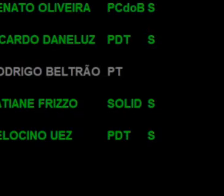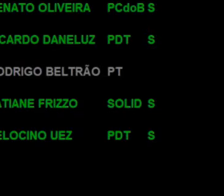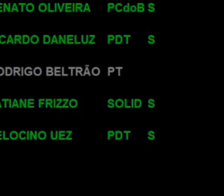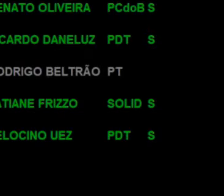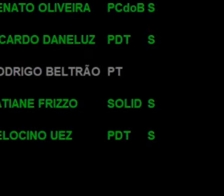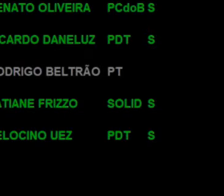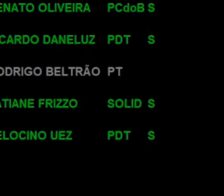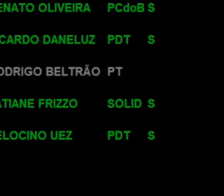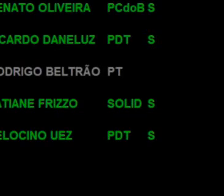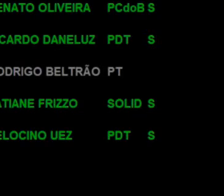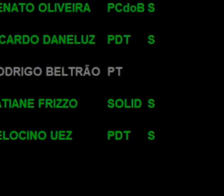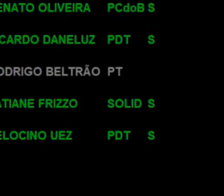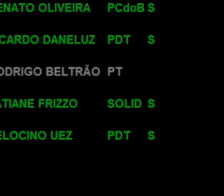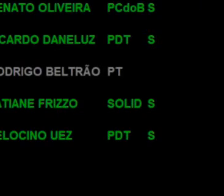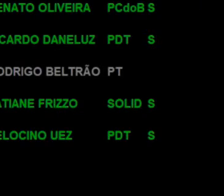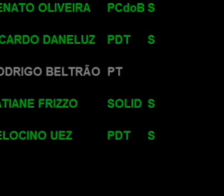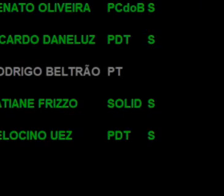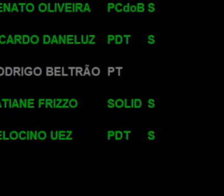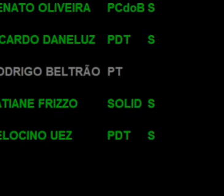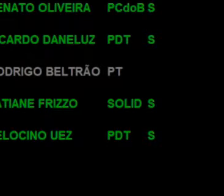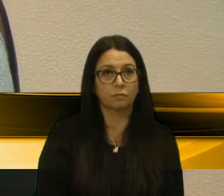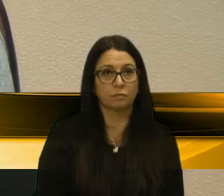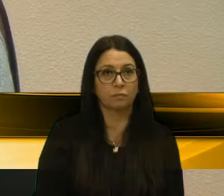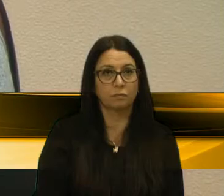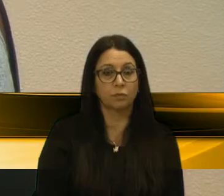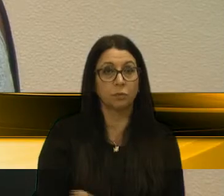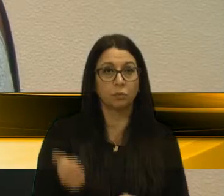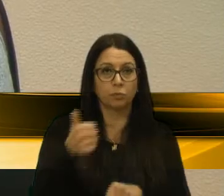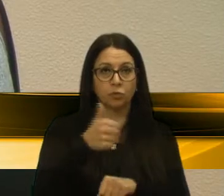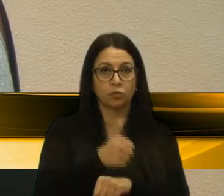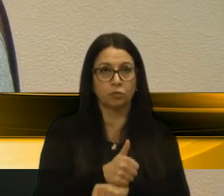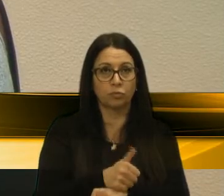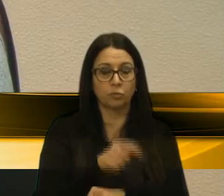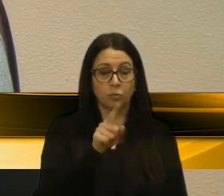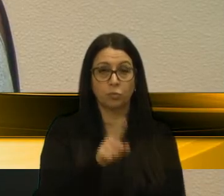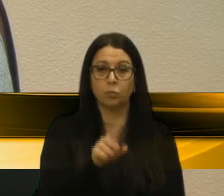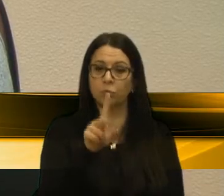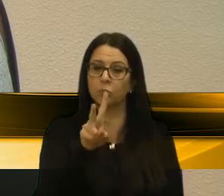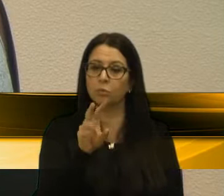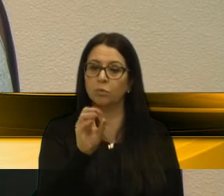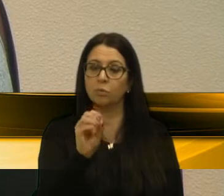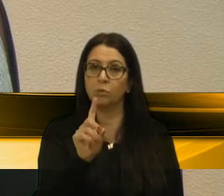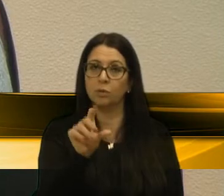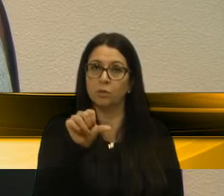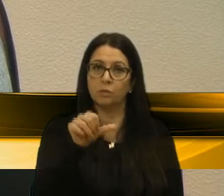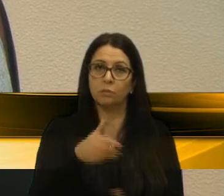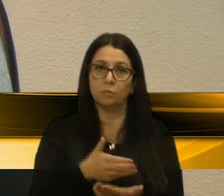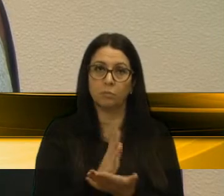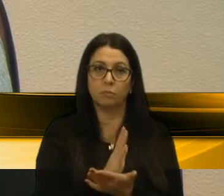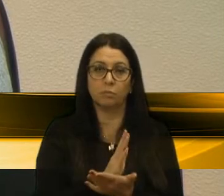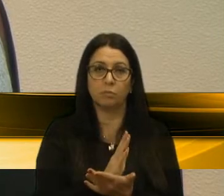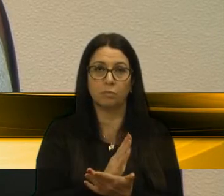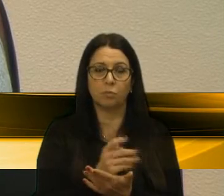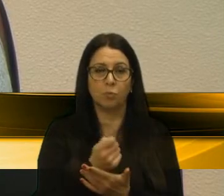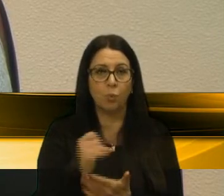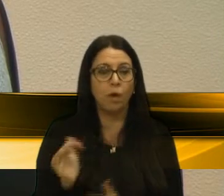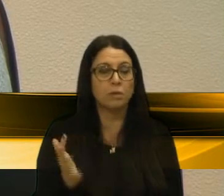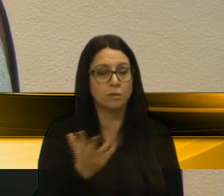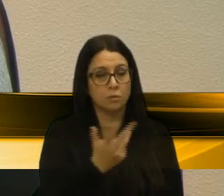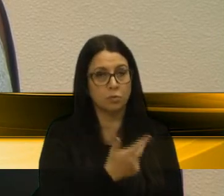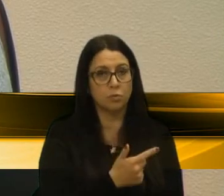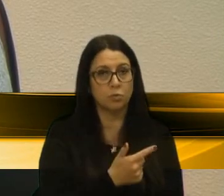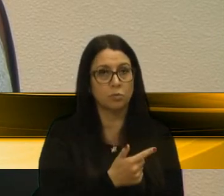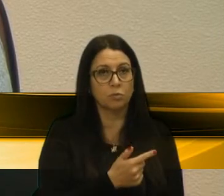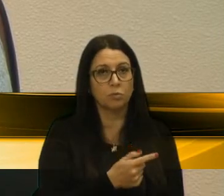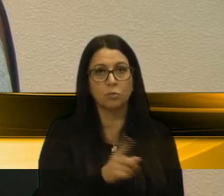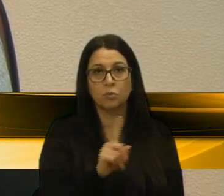Encerrada a votação. O substitutivo 1/2019 foi aprovado por maioria, com